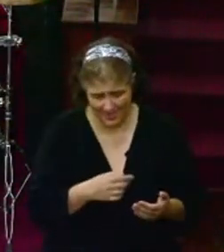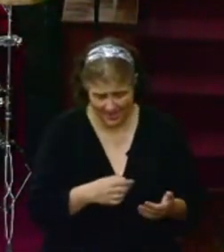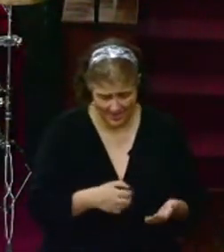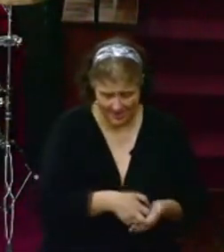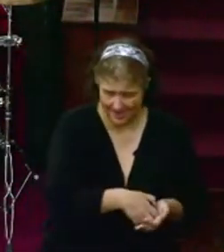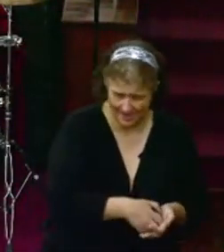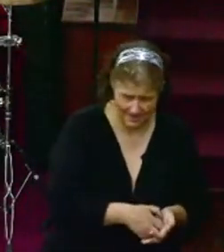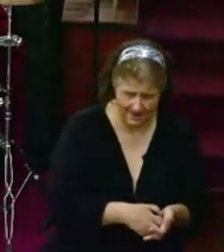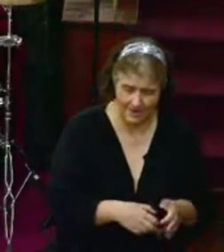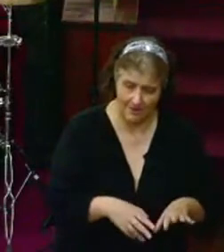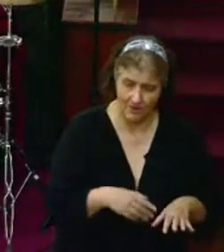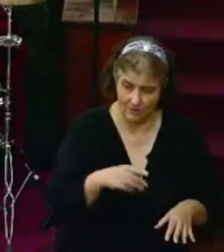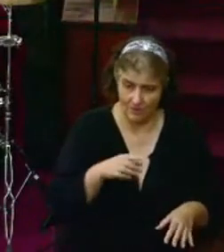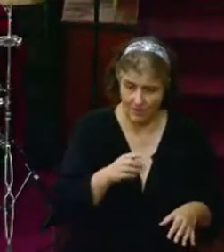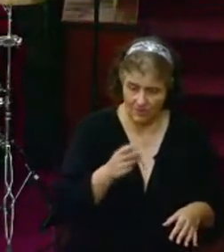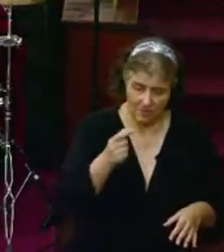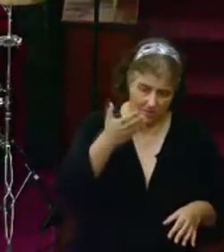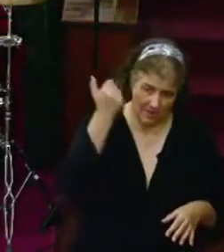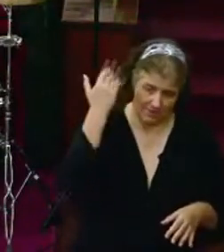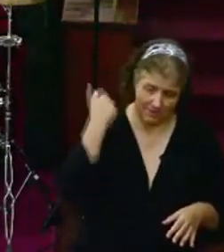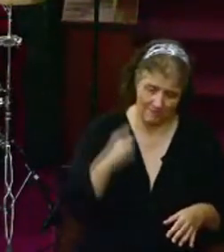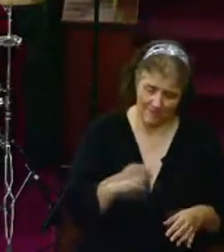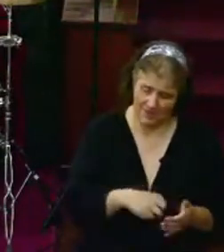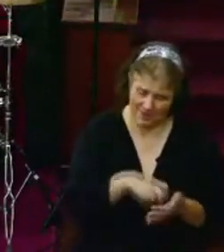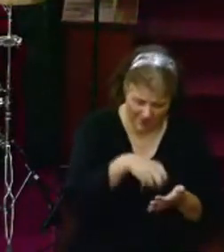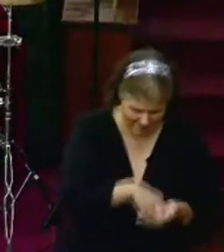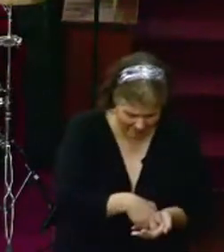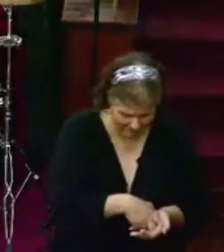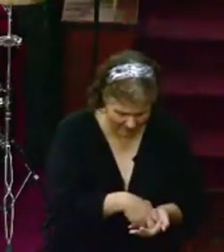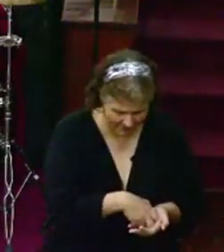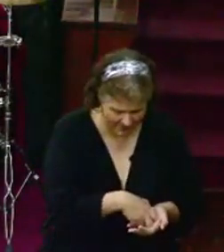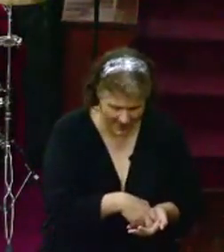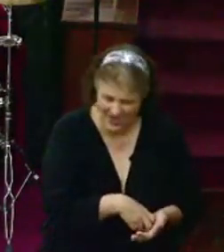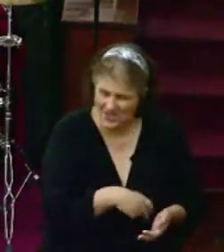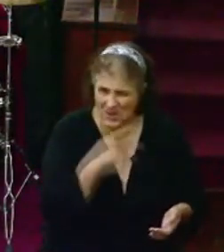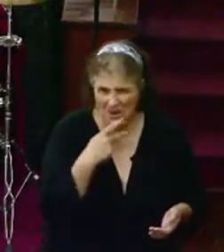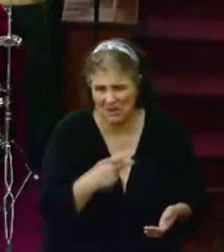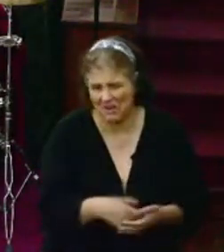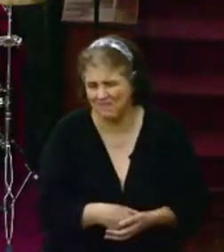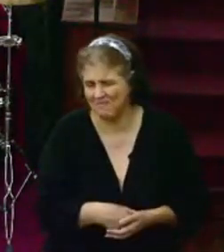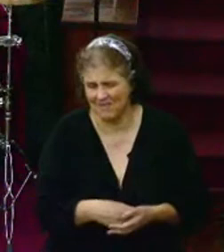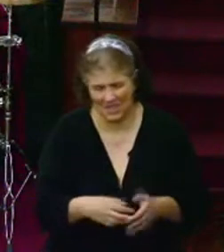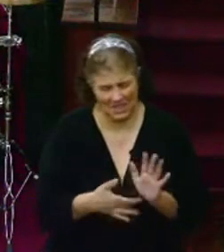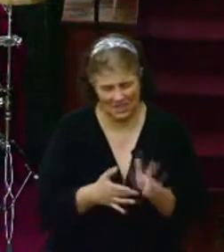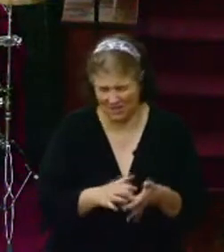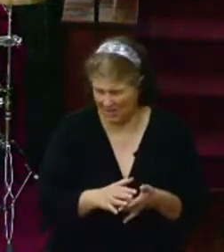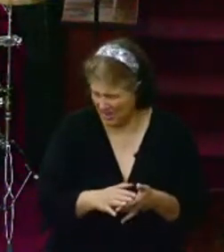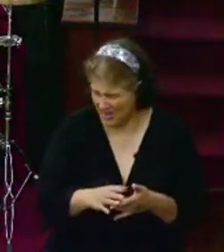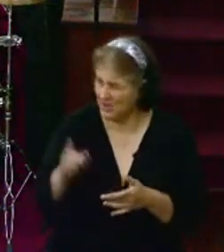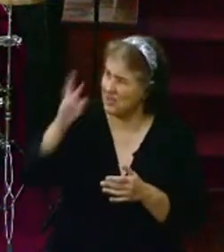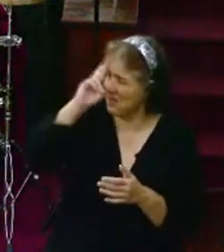Senhor Jesus foi totalmente submisso ao Pai. Ele, sendo a segunda pessoa da Trindade, o nosso Deus, o Emmanuel, Deus